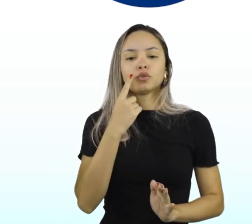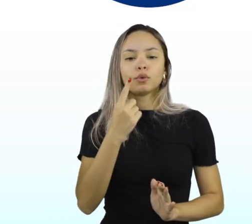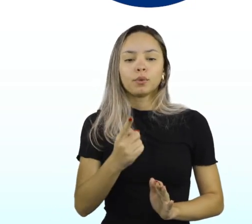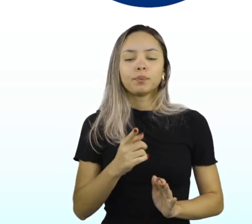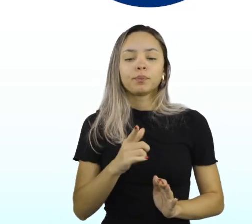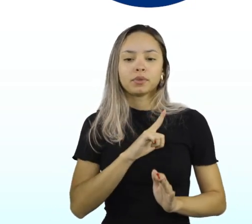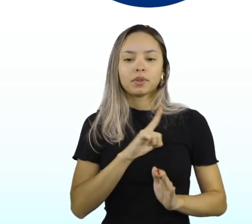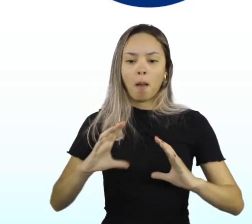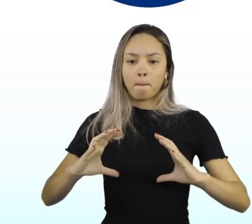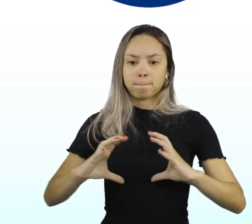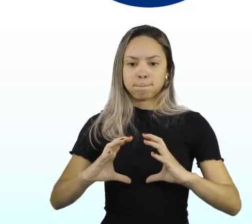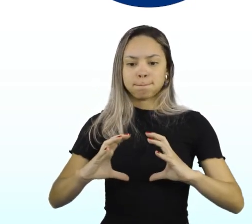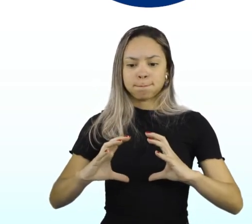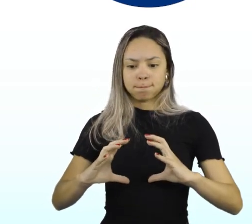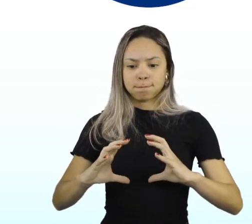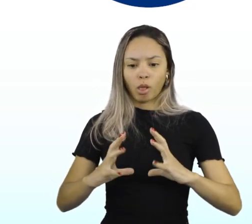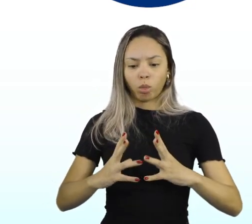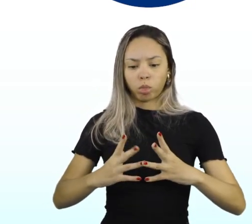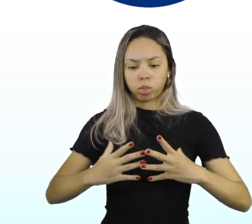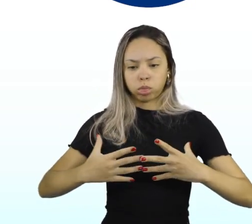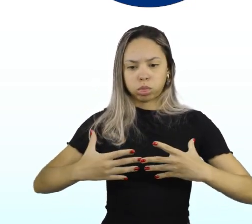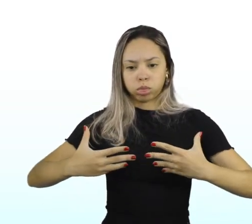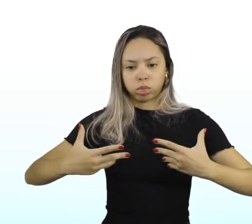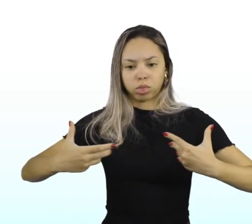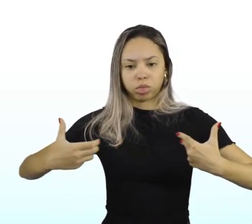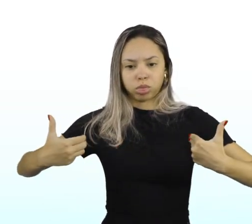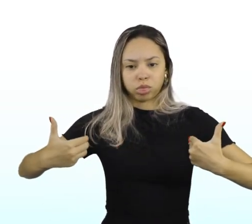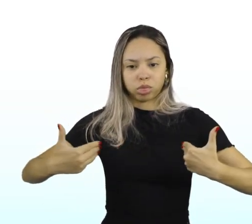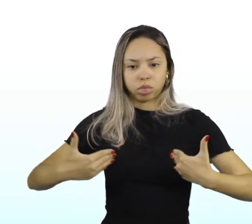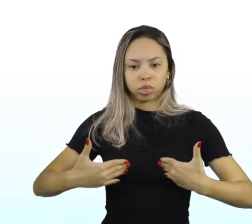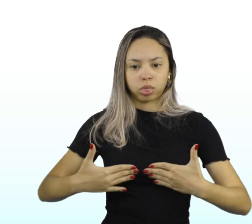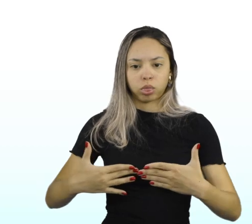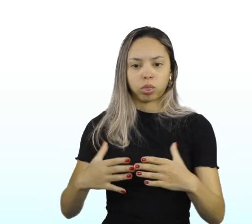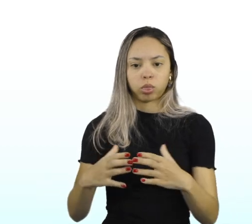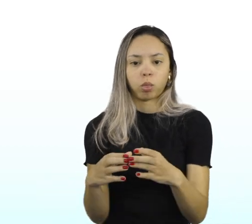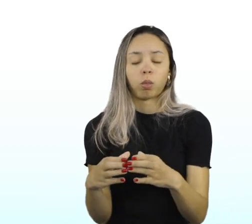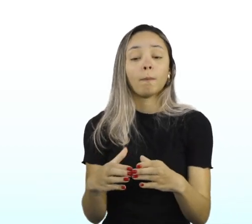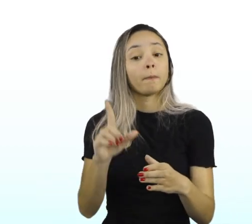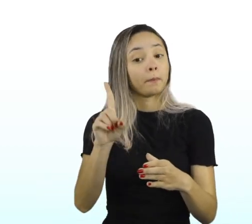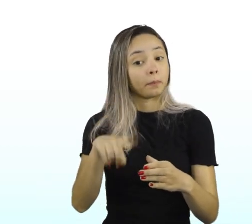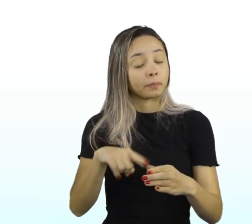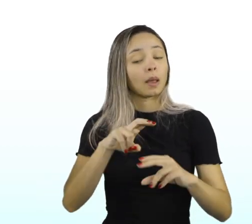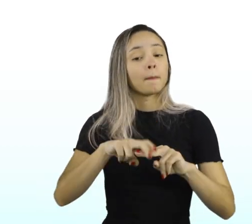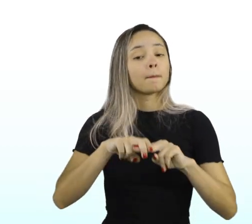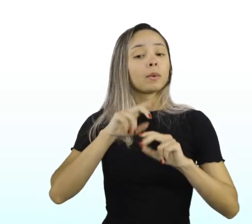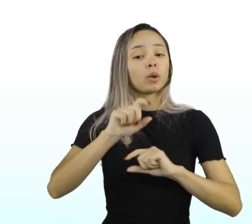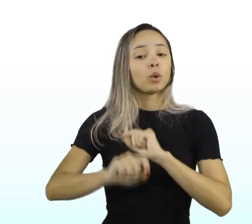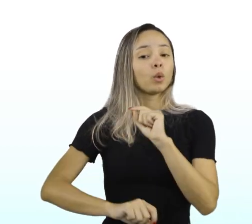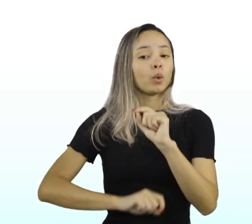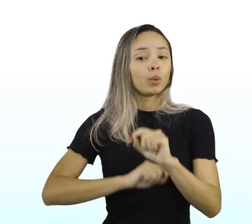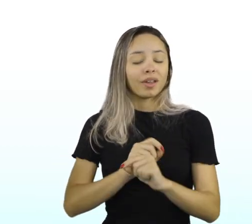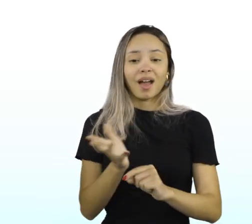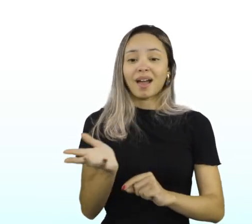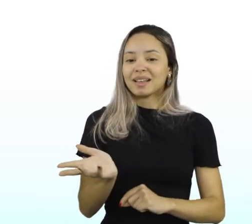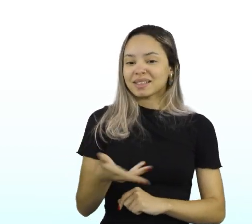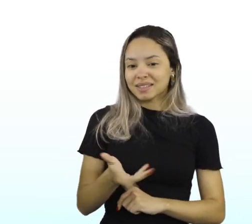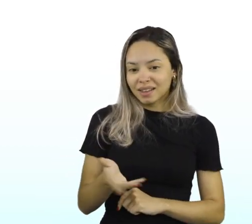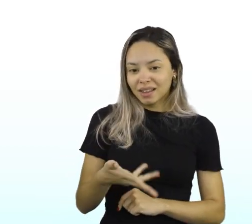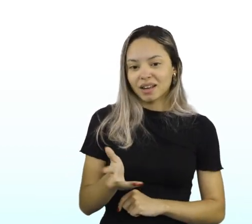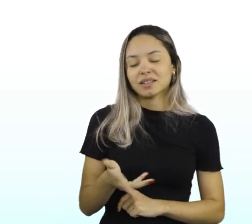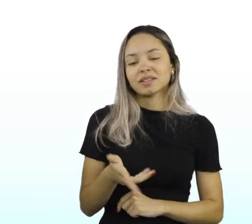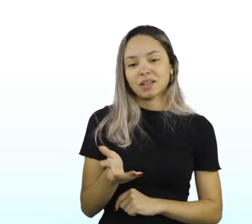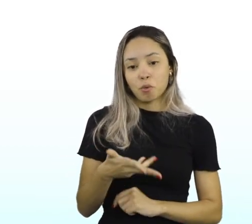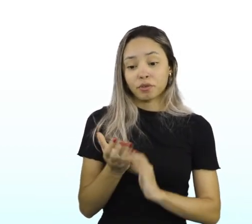antes de se movimentar, ela sofre uma deformação. E quem está provocando essa deformação é a aceleração que